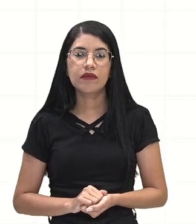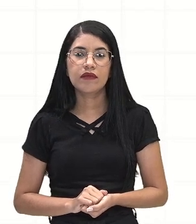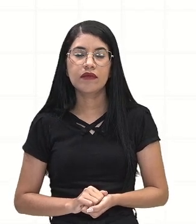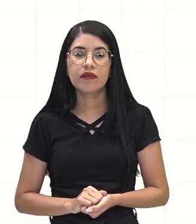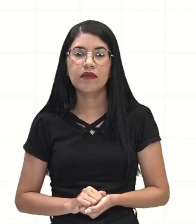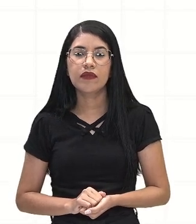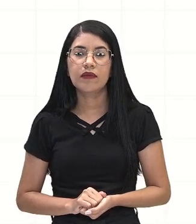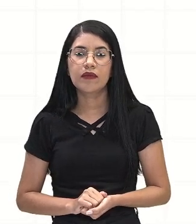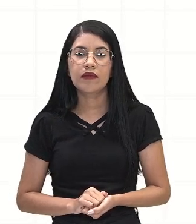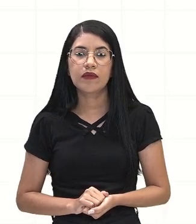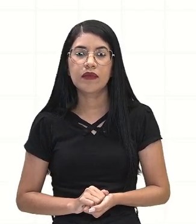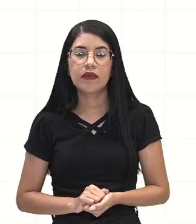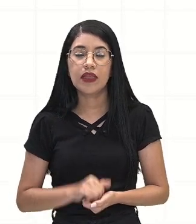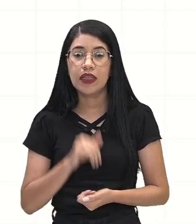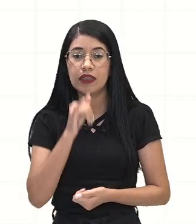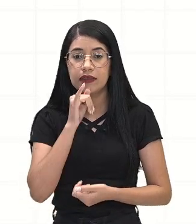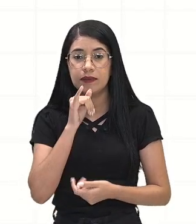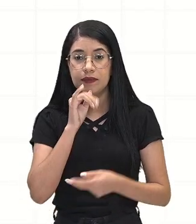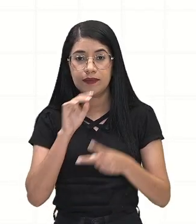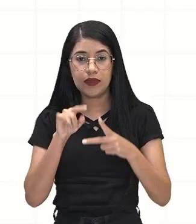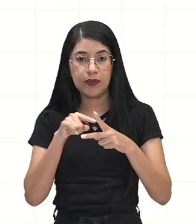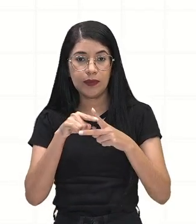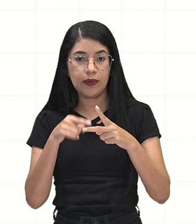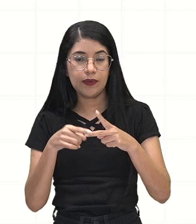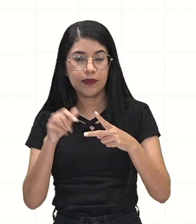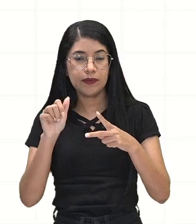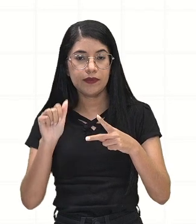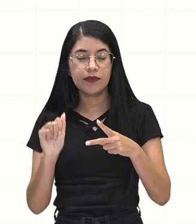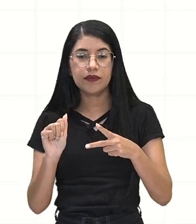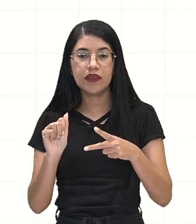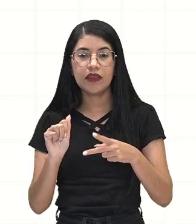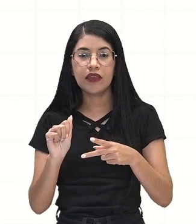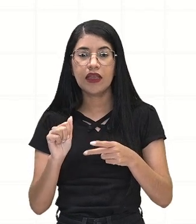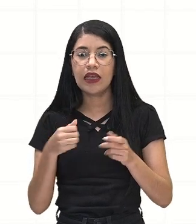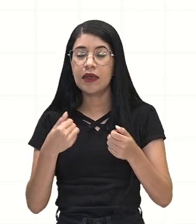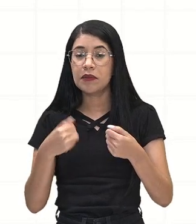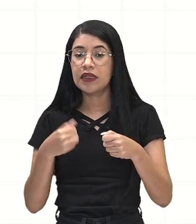A aqui, ó, o ângulo A, ele vai ter que ser